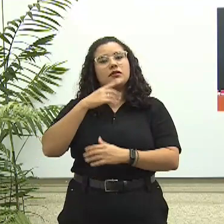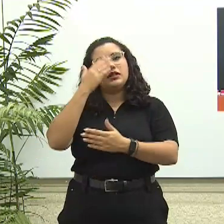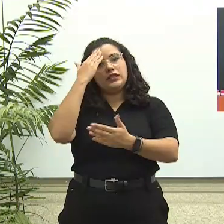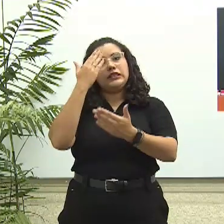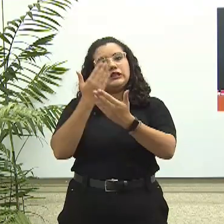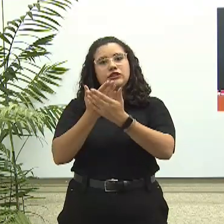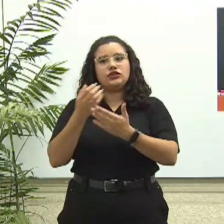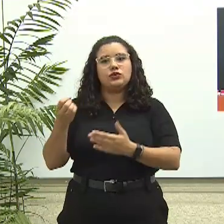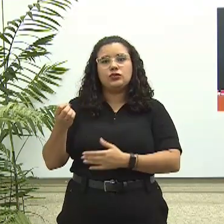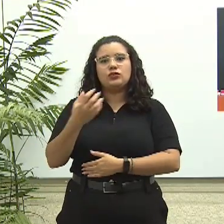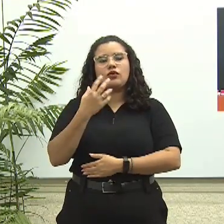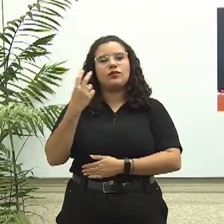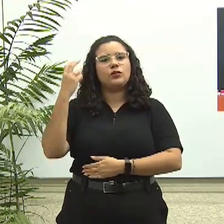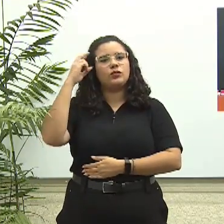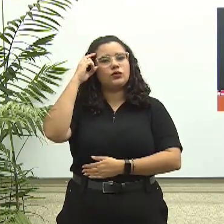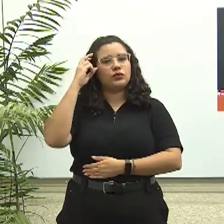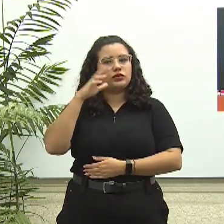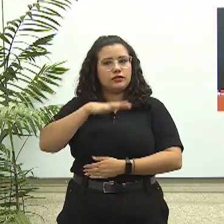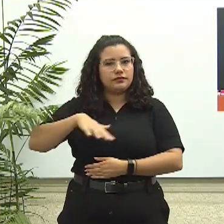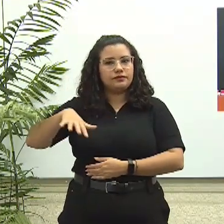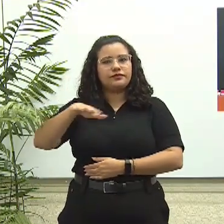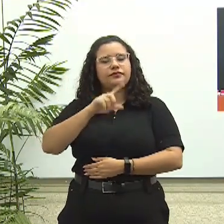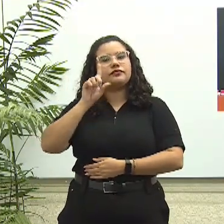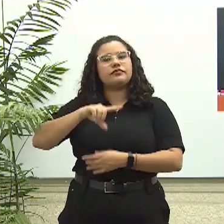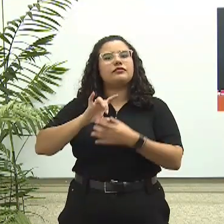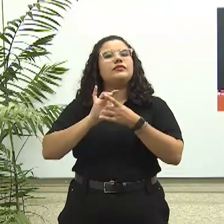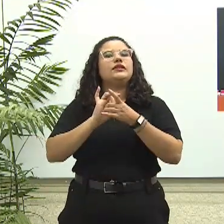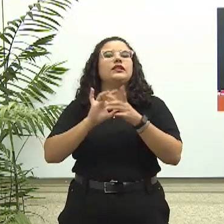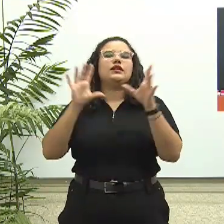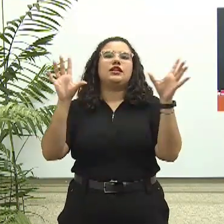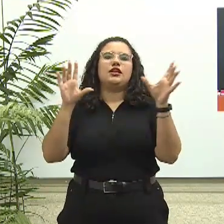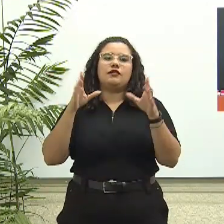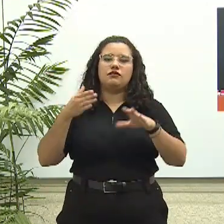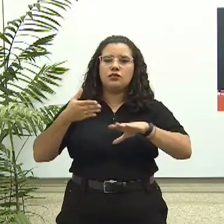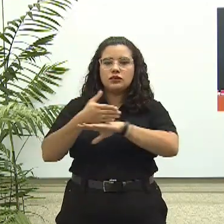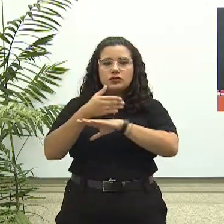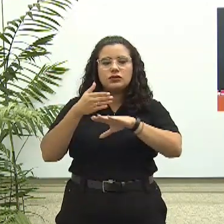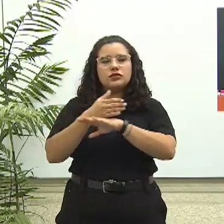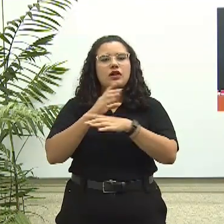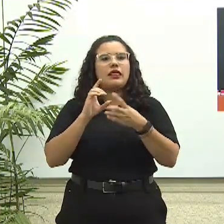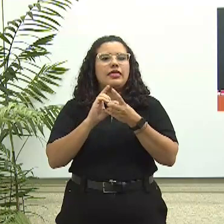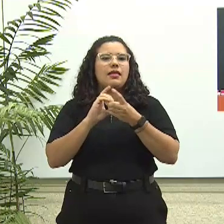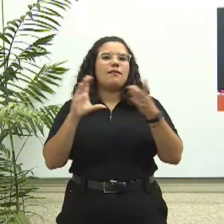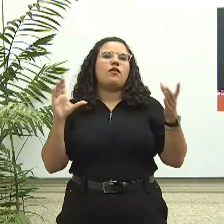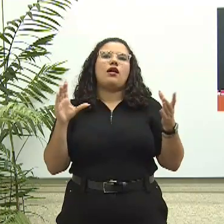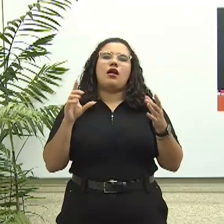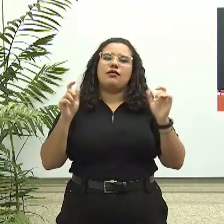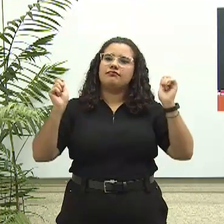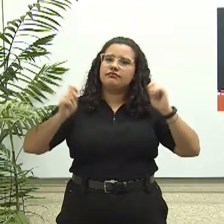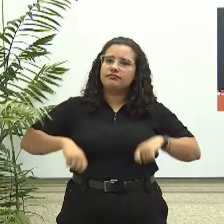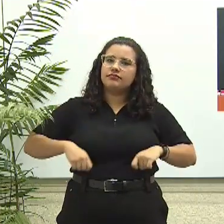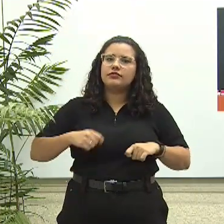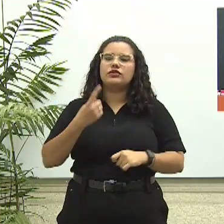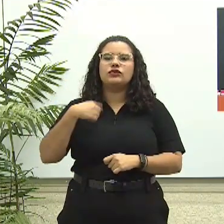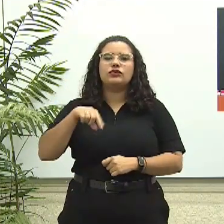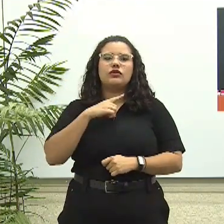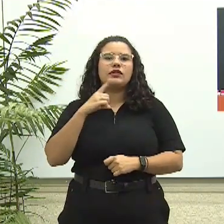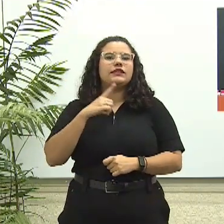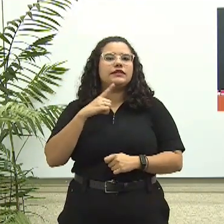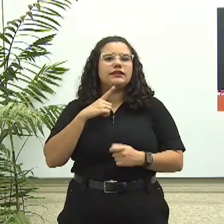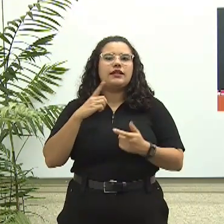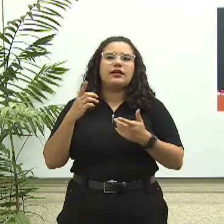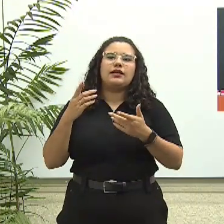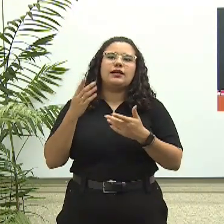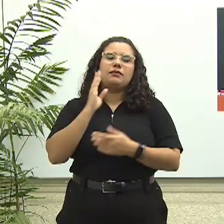na cibercultura como uma cultura livre uma cultura de acesso democrático a possibilidade de ter artigos